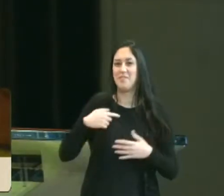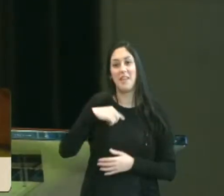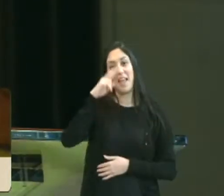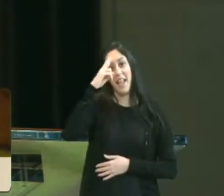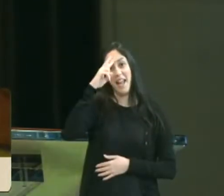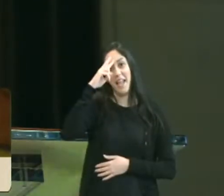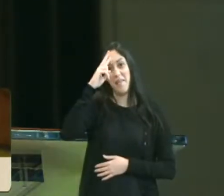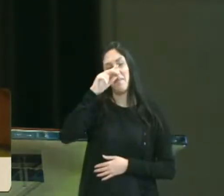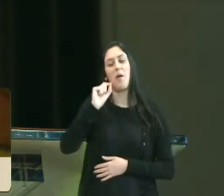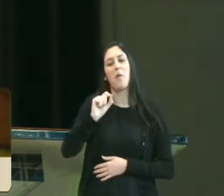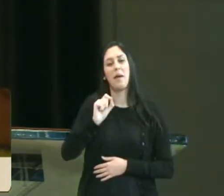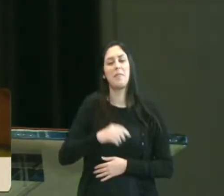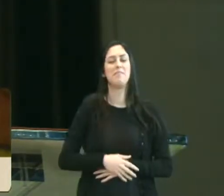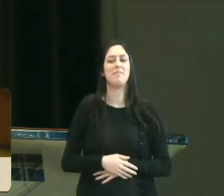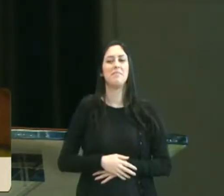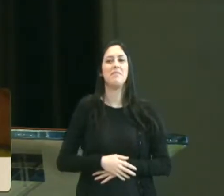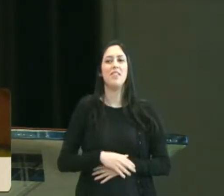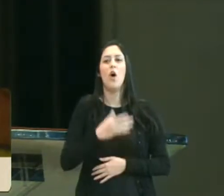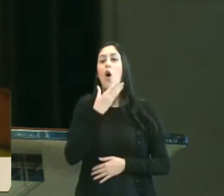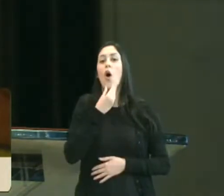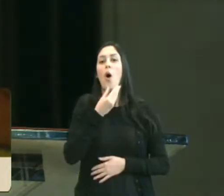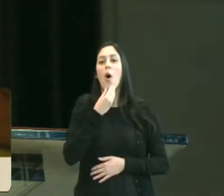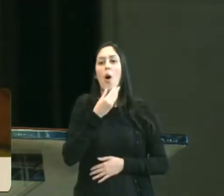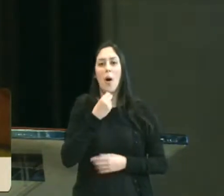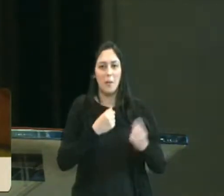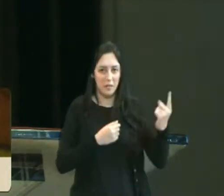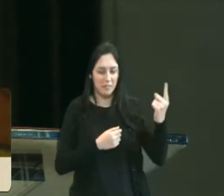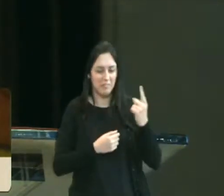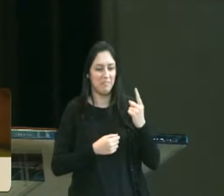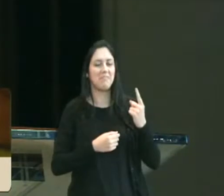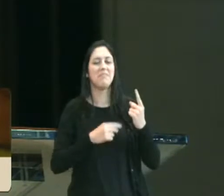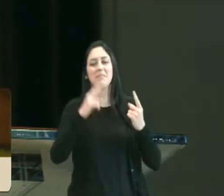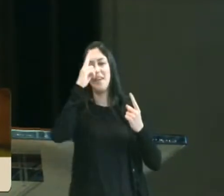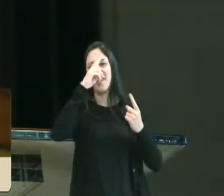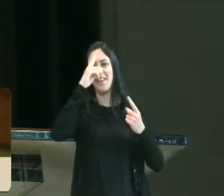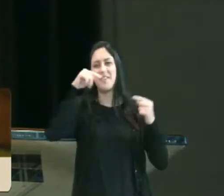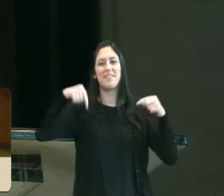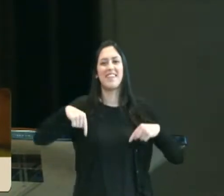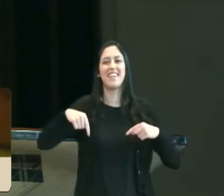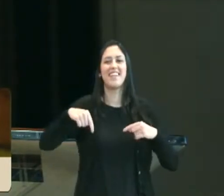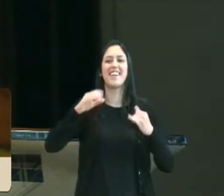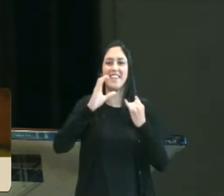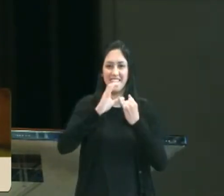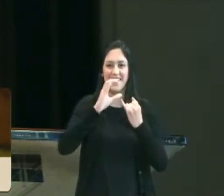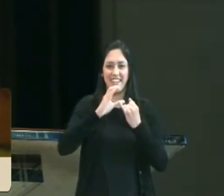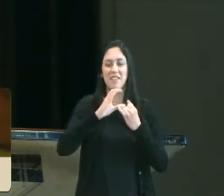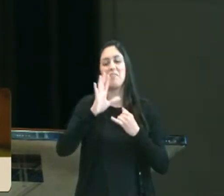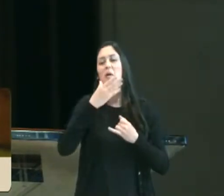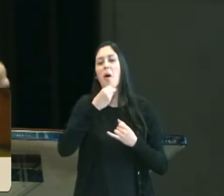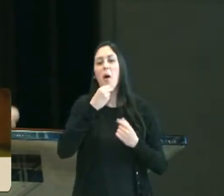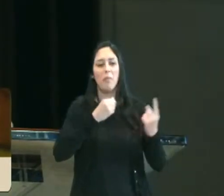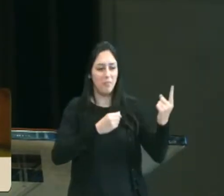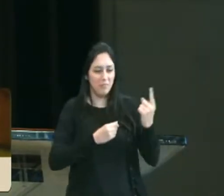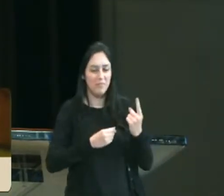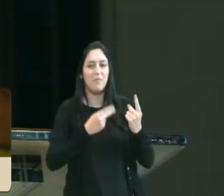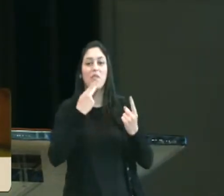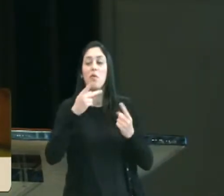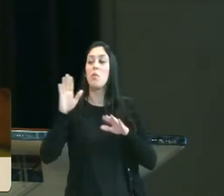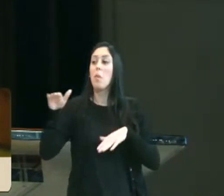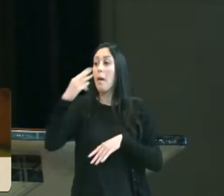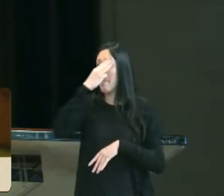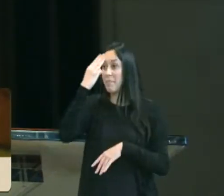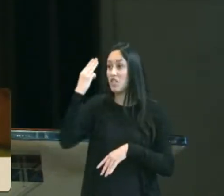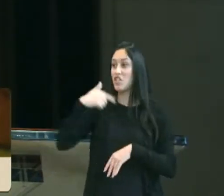dia que o irmão foi lá na minha sala, tinha tido uma apresentação da Cristolândia aqui, e ele falou: Michel, eu vim trazer uma oferta para